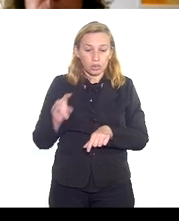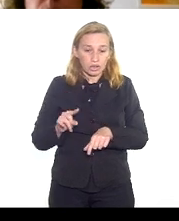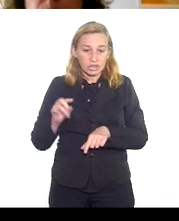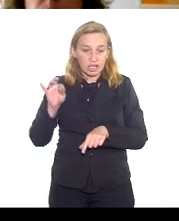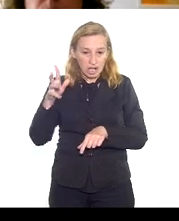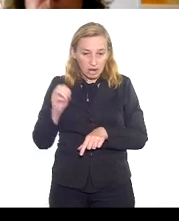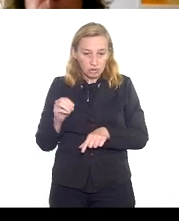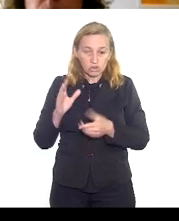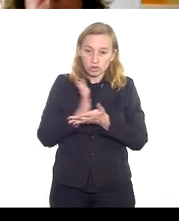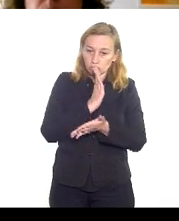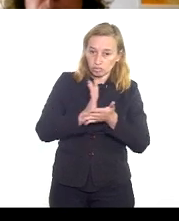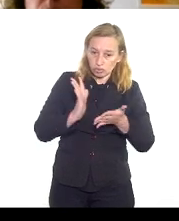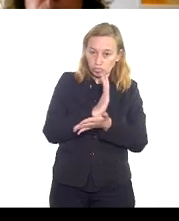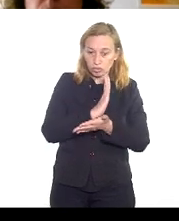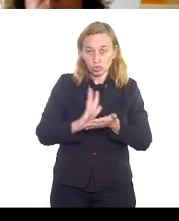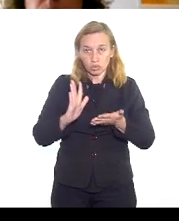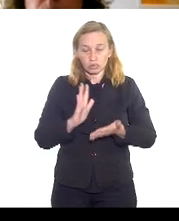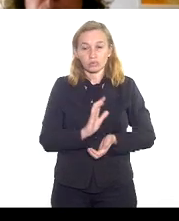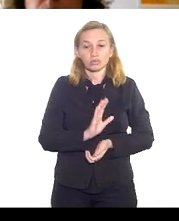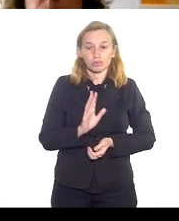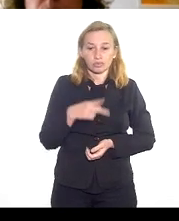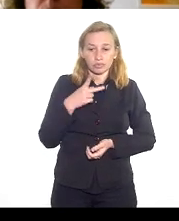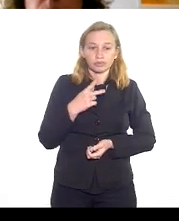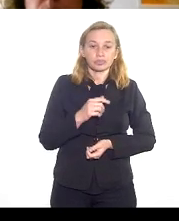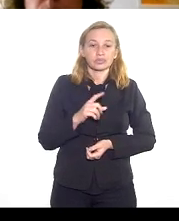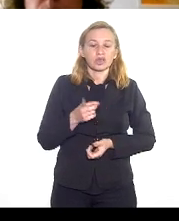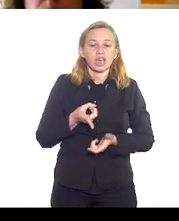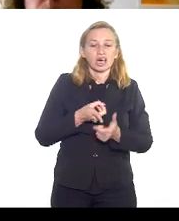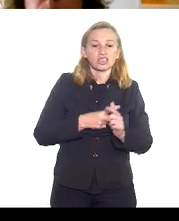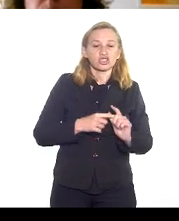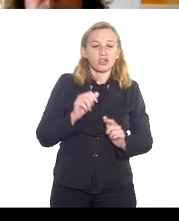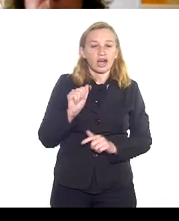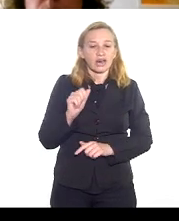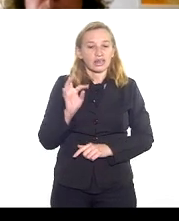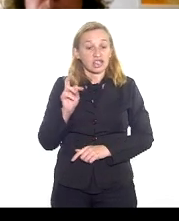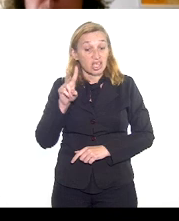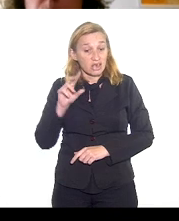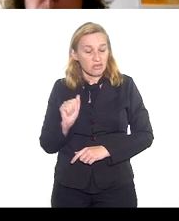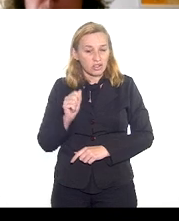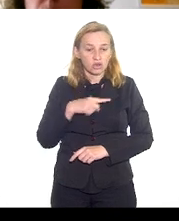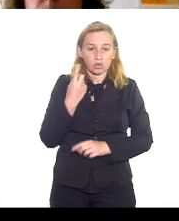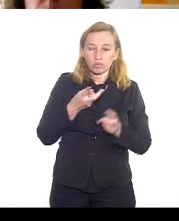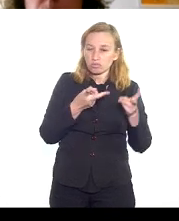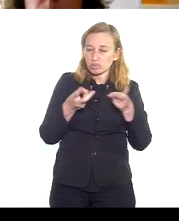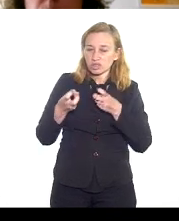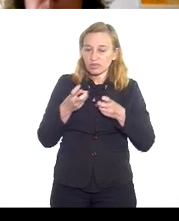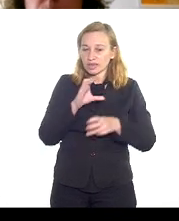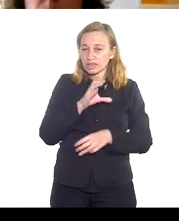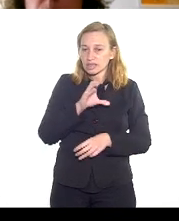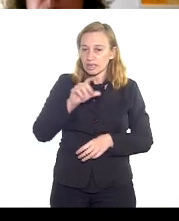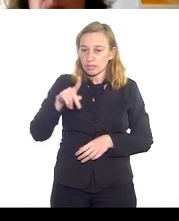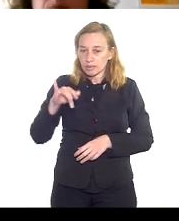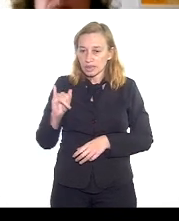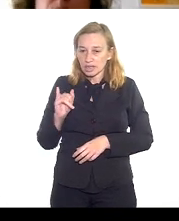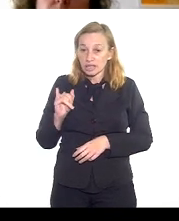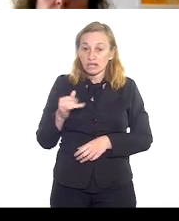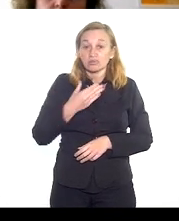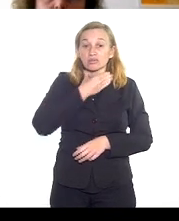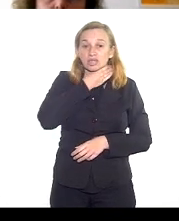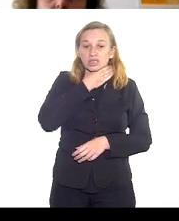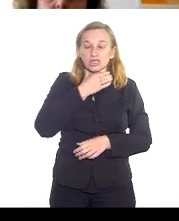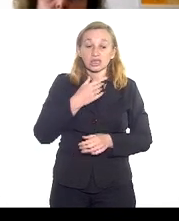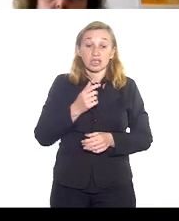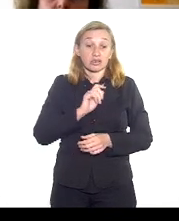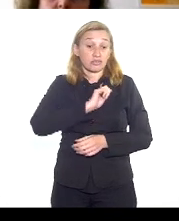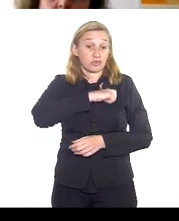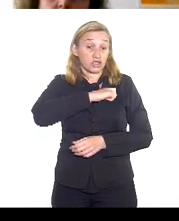objetivamente algumas ponderações, né? A questão da dívida ativa, nós observamos na CPI da crise fiscal.